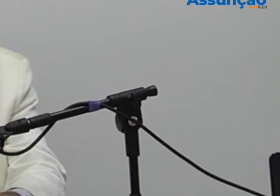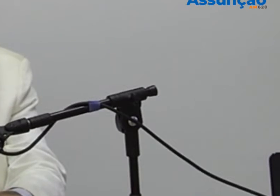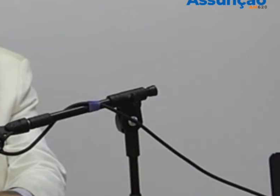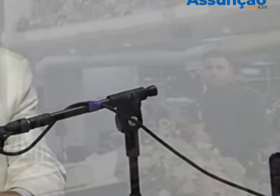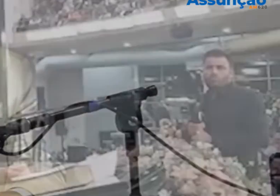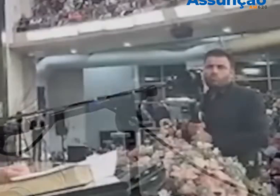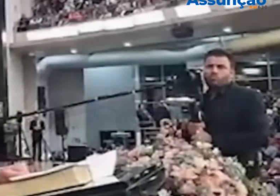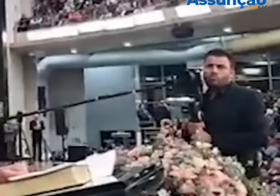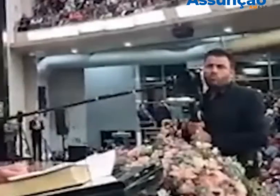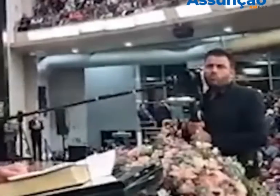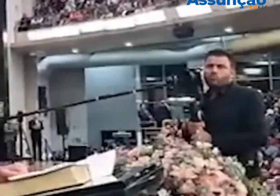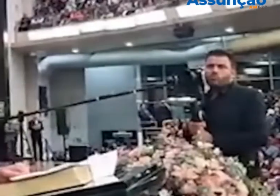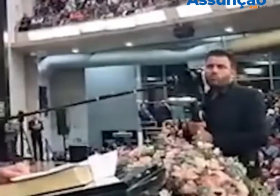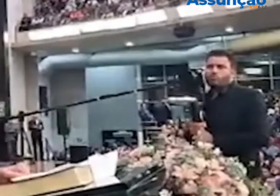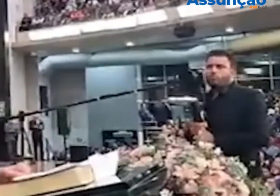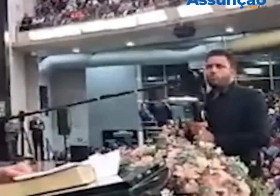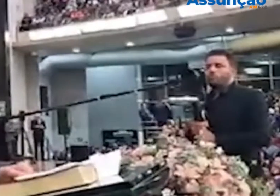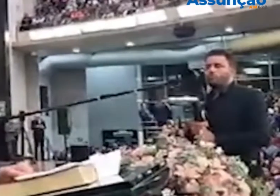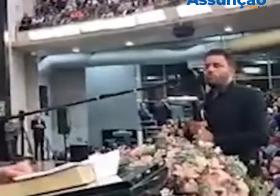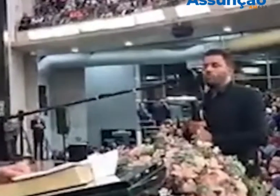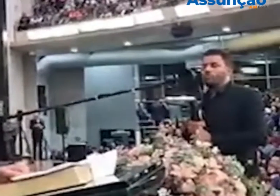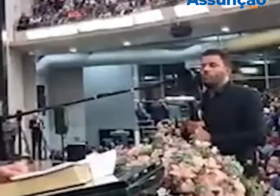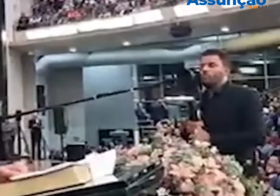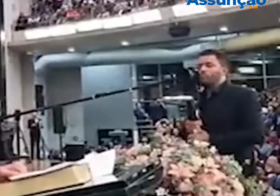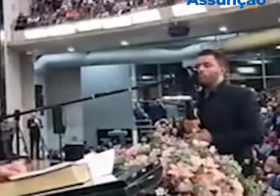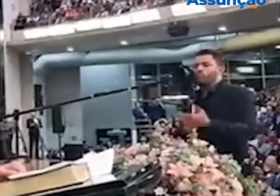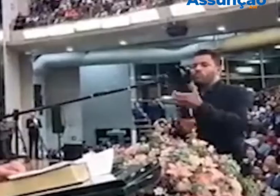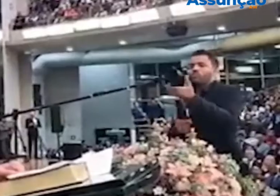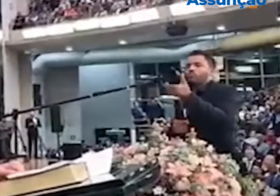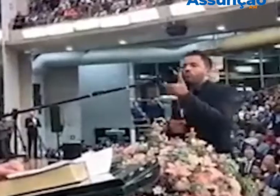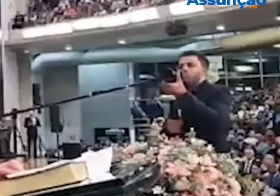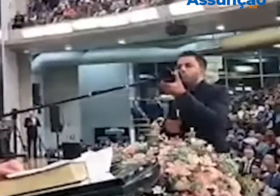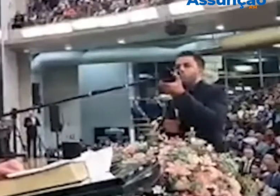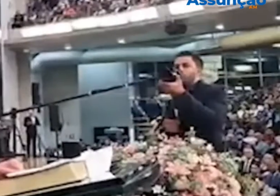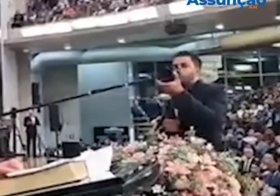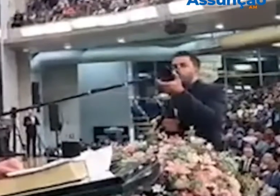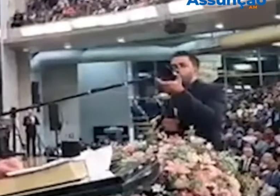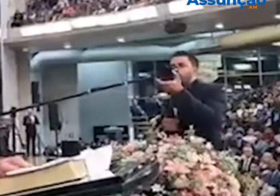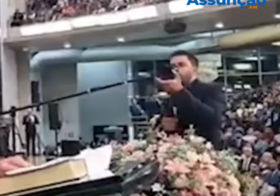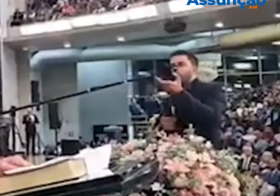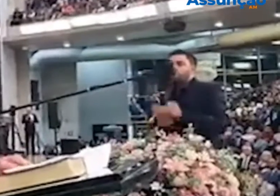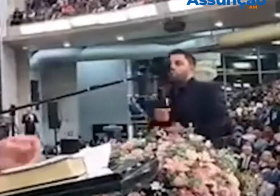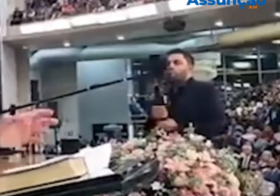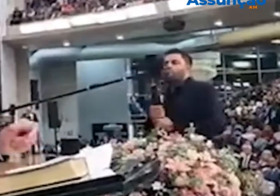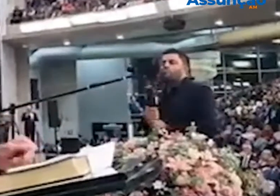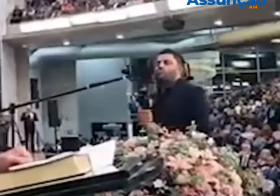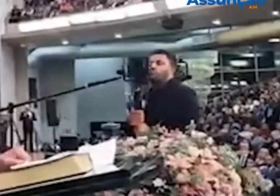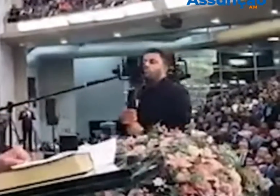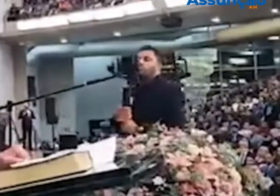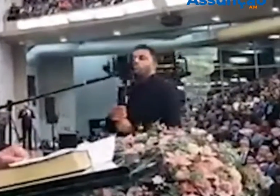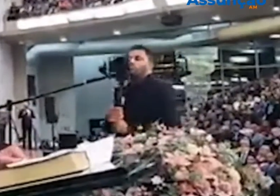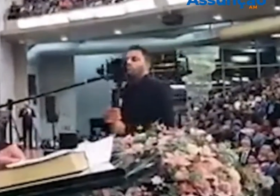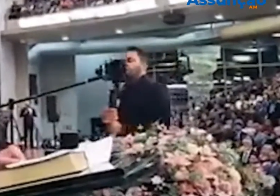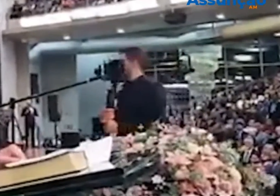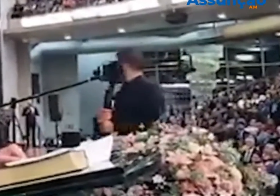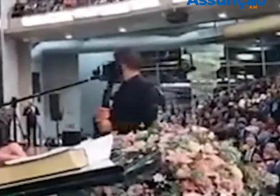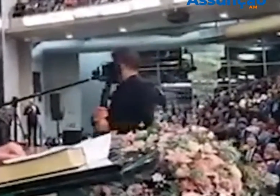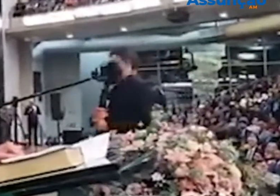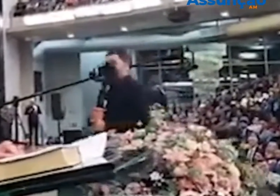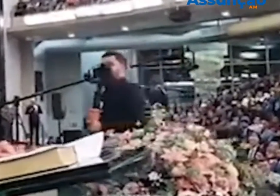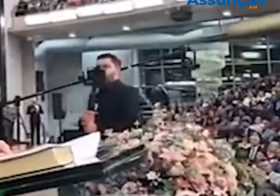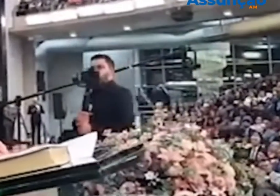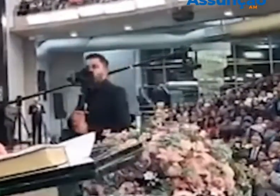ouvi-lo. Eu peço a Deus que ilumine a todos no Brasil para esse dia importantíssimo, dia 30 de